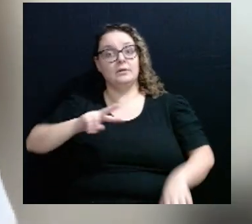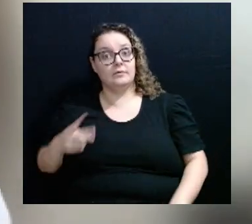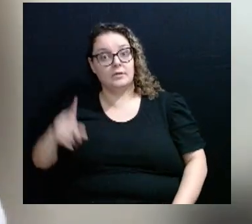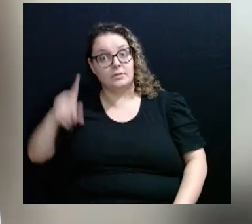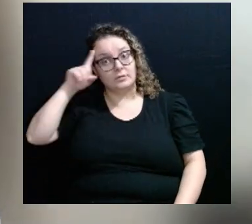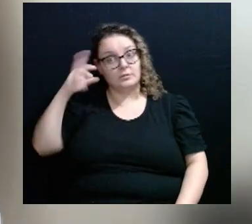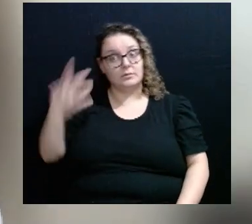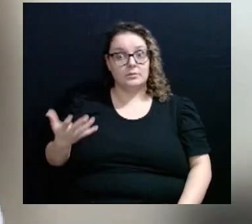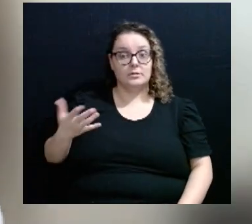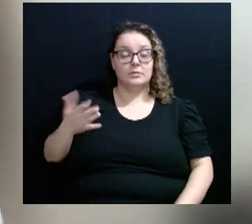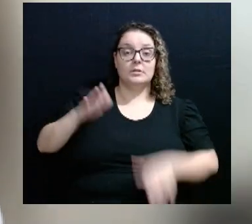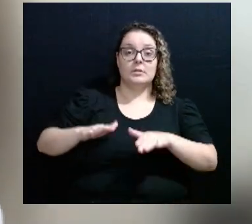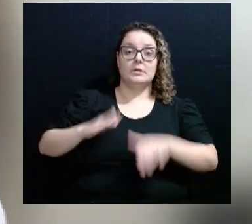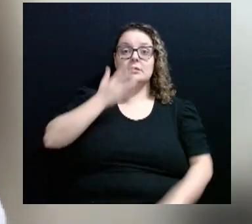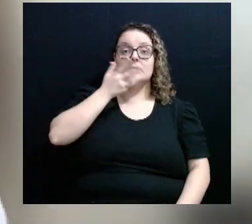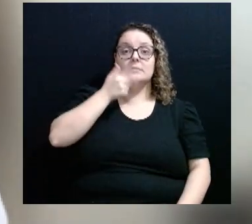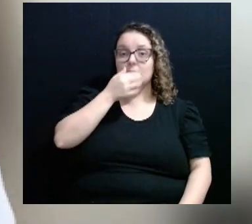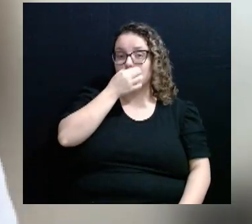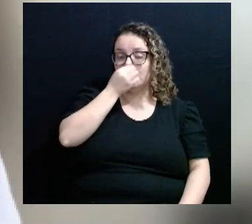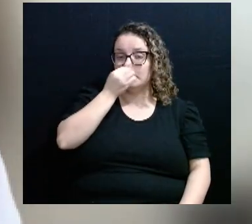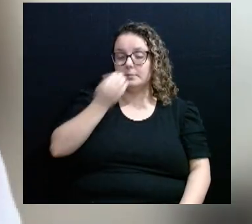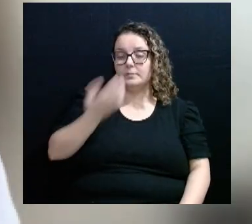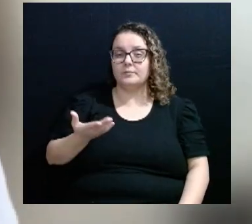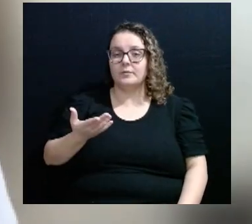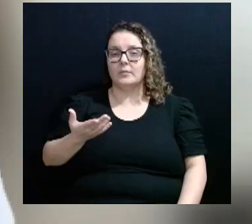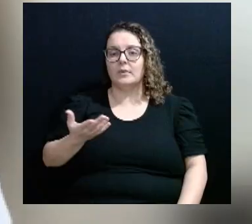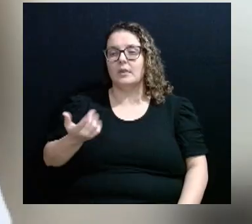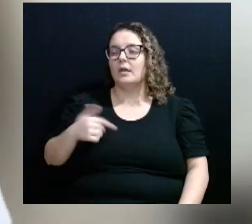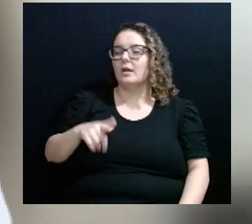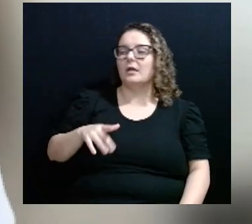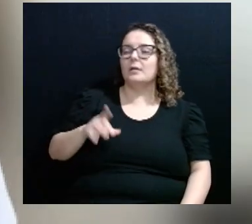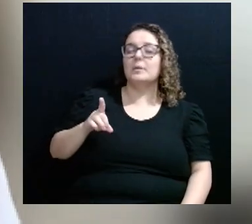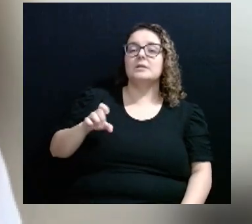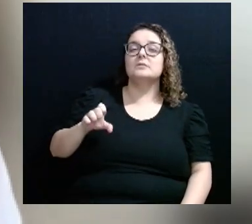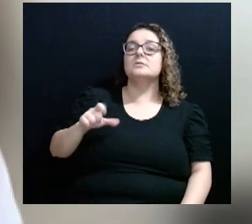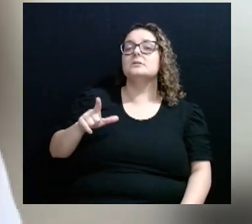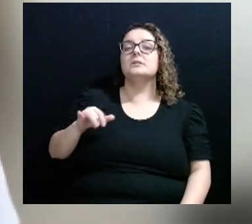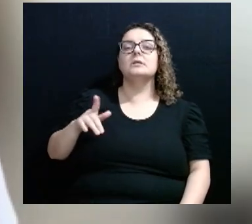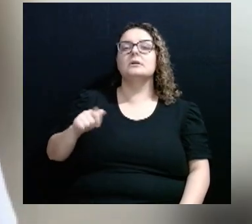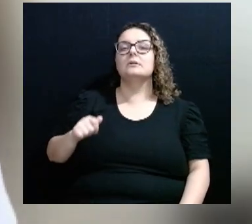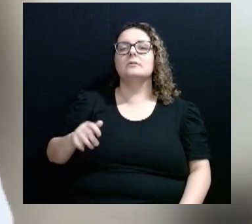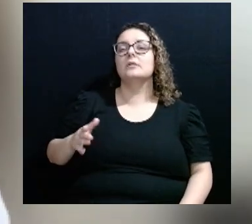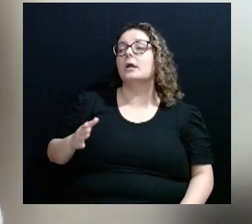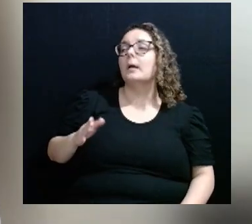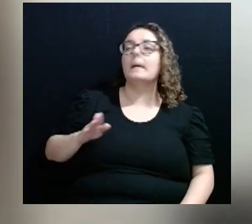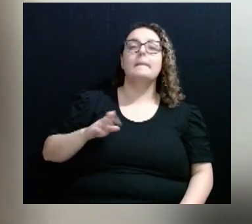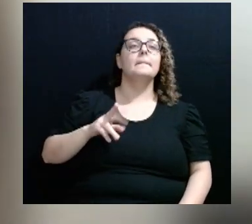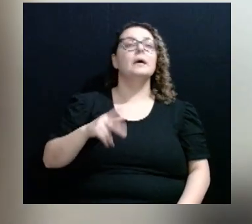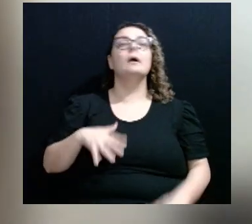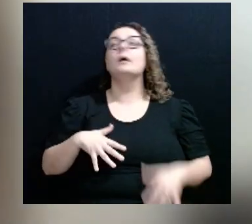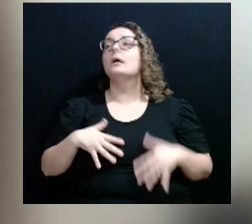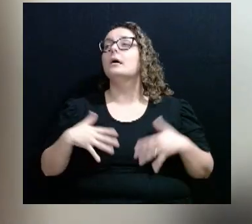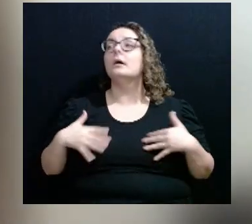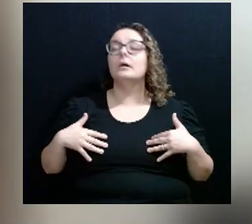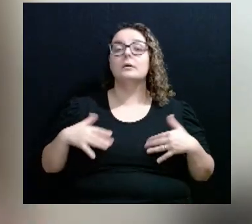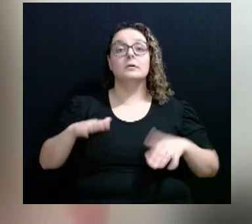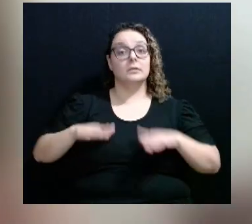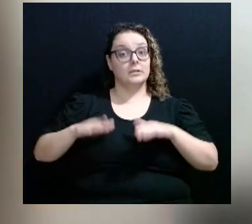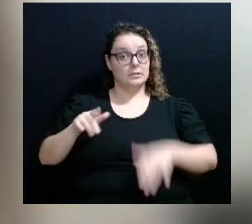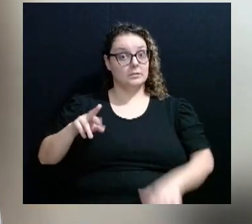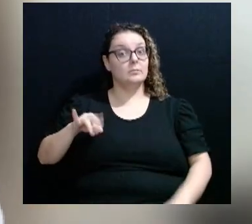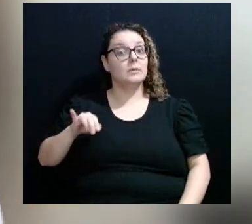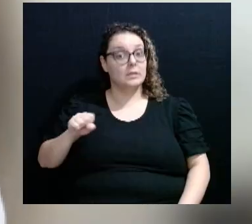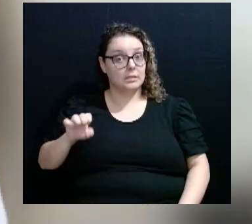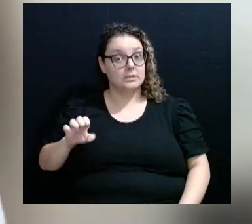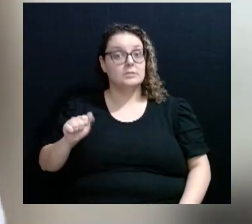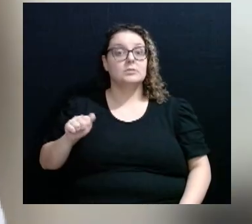várias vezes ao dia, e às vezes a criança fica, essa criança é mais desligada, ela fica brisando, e às vezes